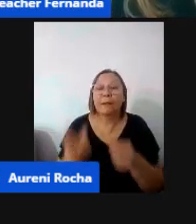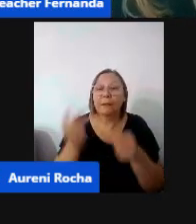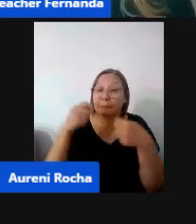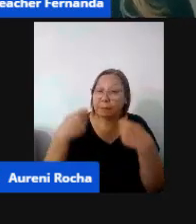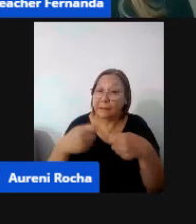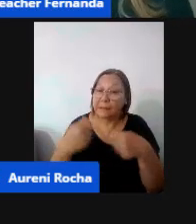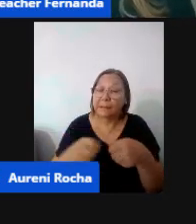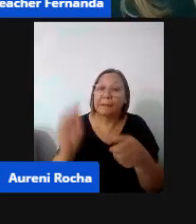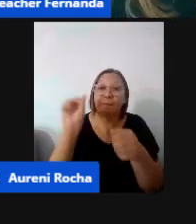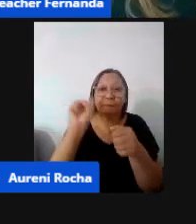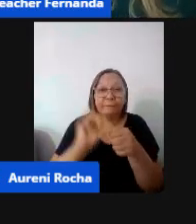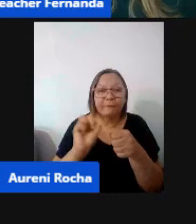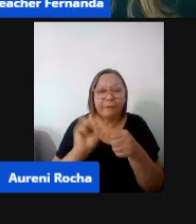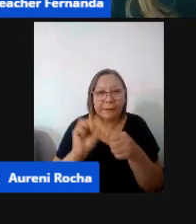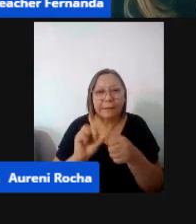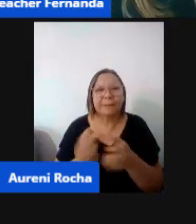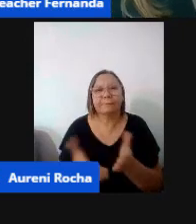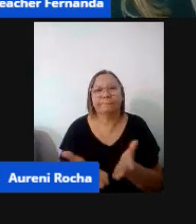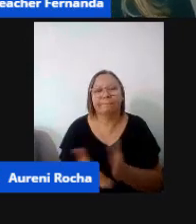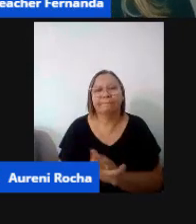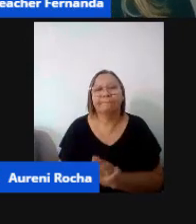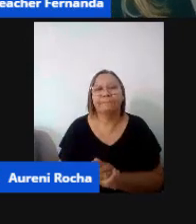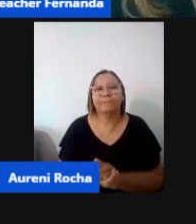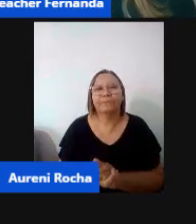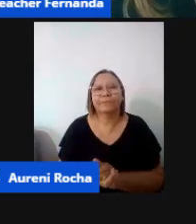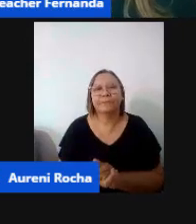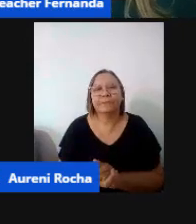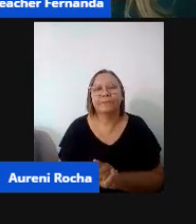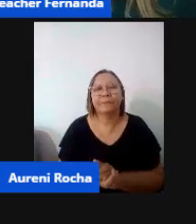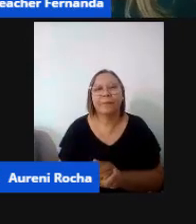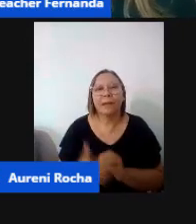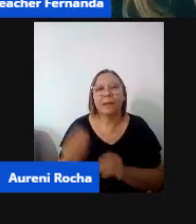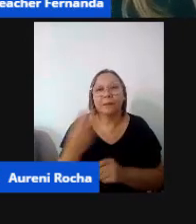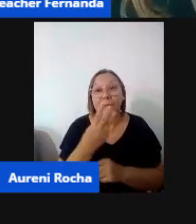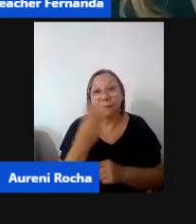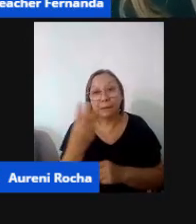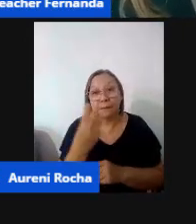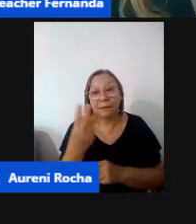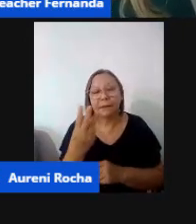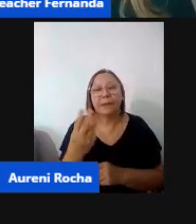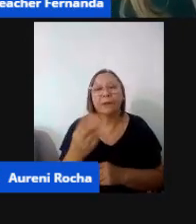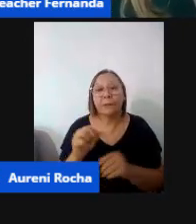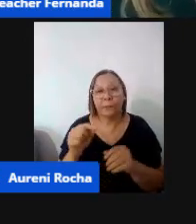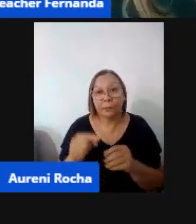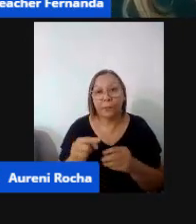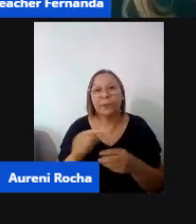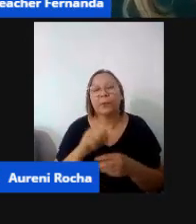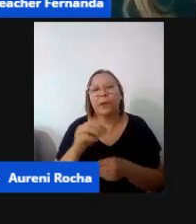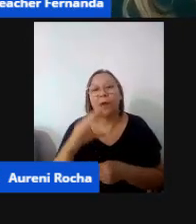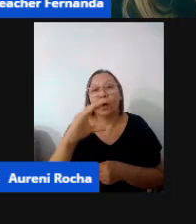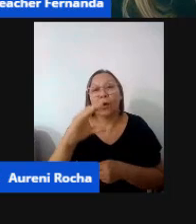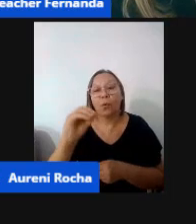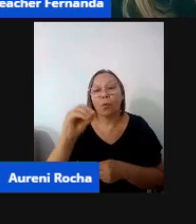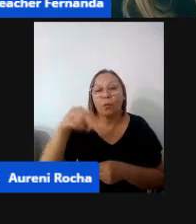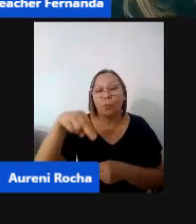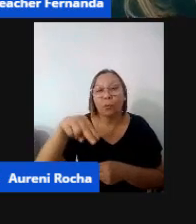massa. Falamos da fonte, o terceiro ponto é o contraste, então muito cuidado